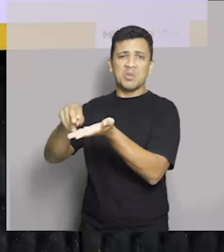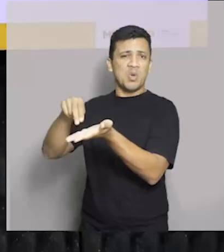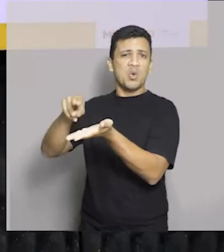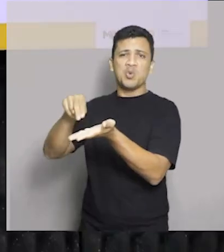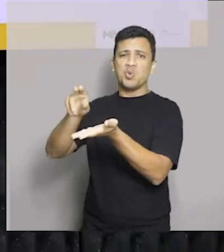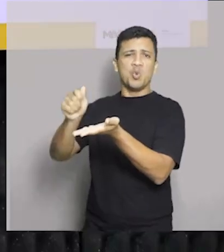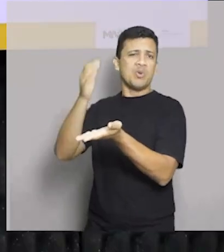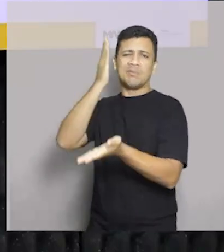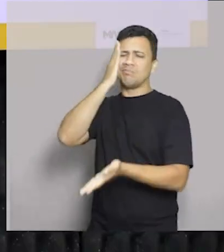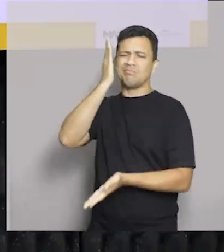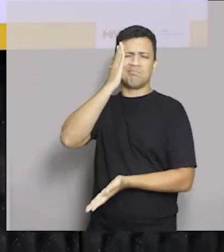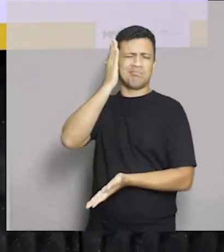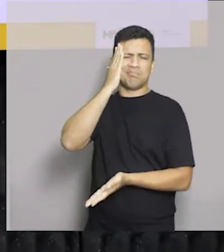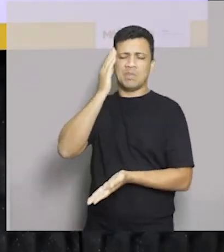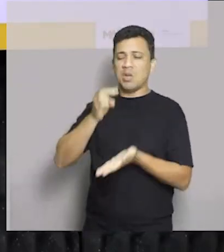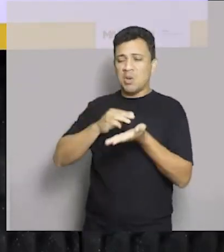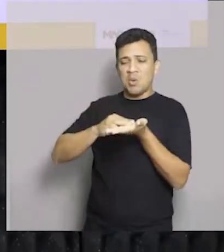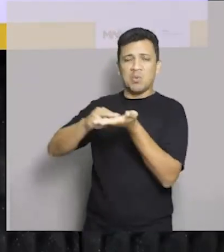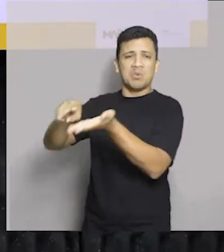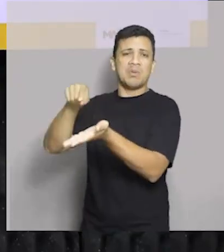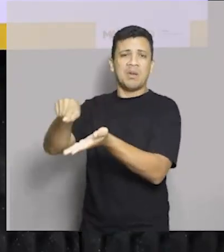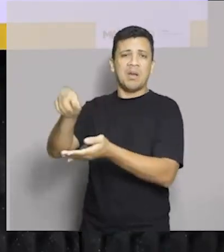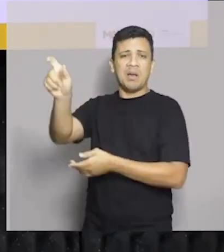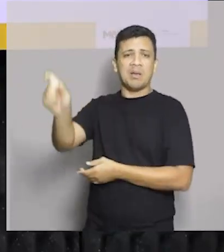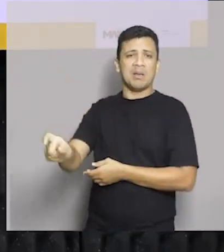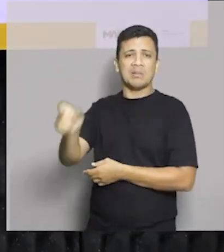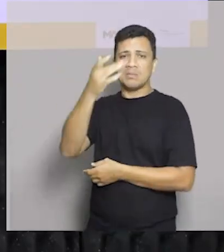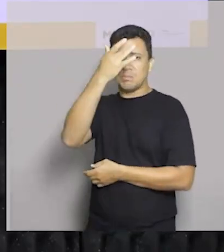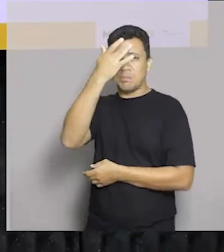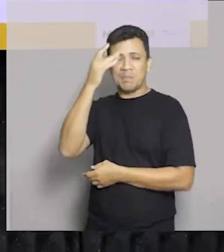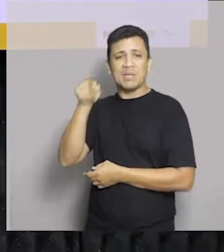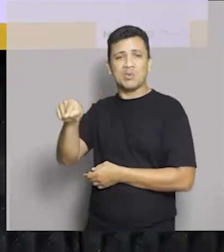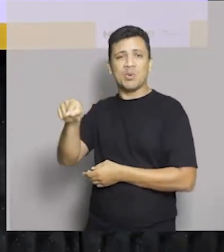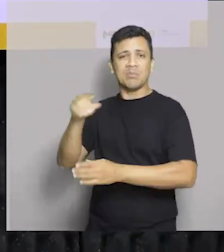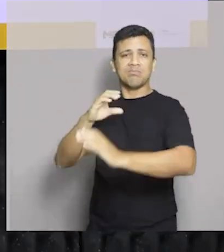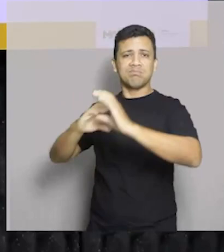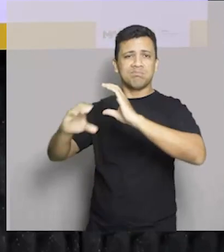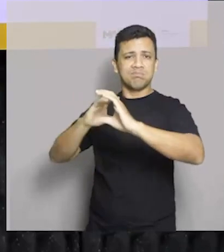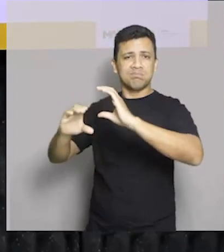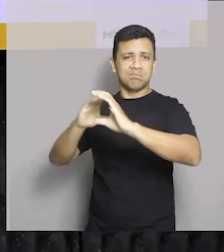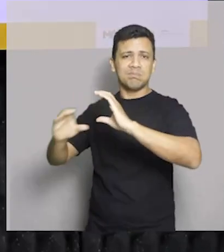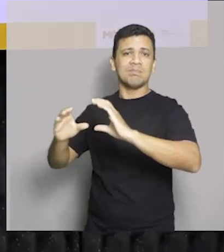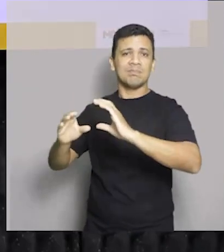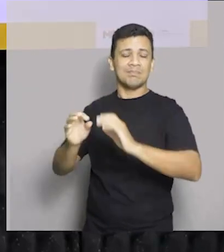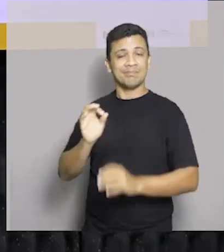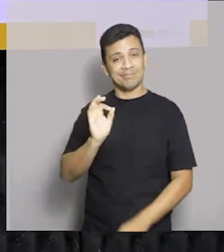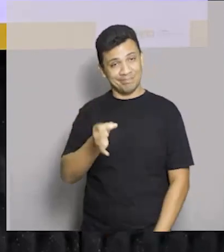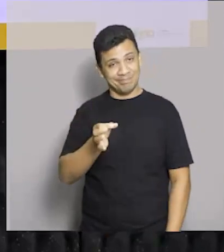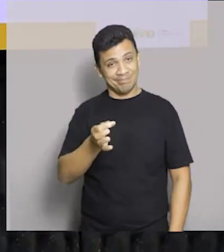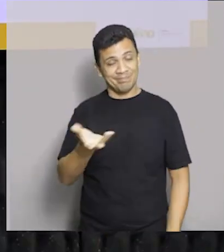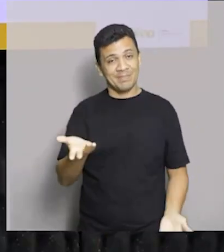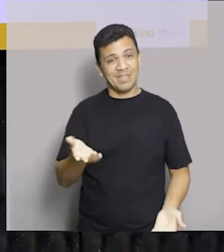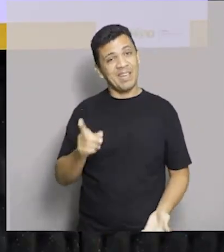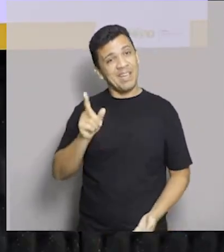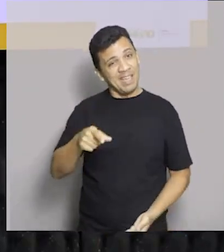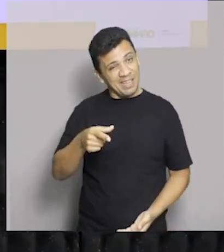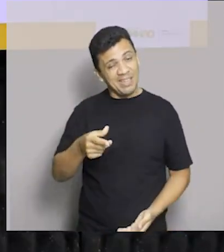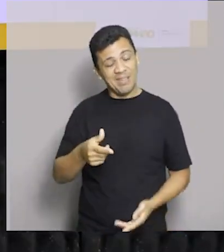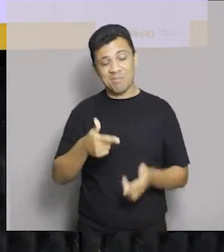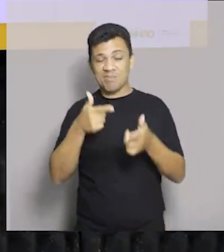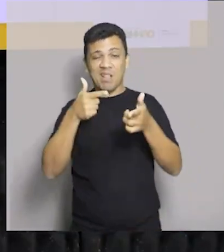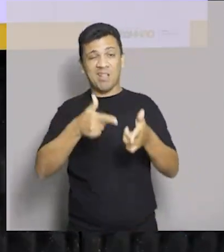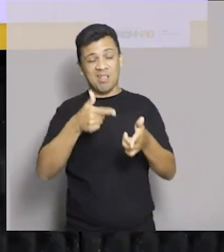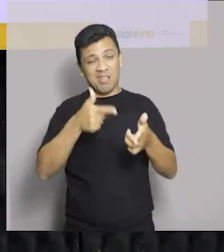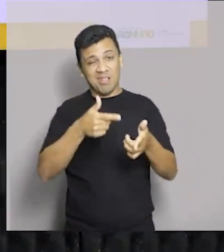ser entendidas, nunca vão ser recebidas pela pessoa com a qual ele está interagindo. Bom, então é aquela crítica um pouco em